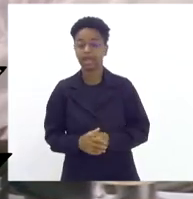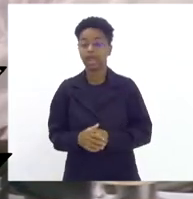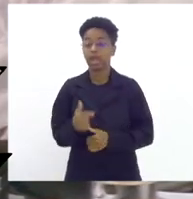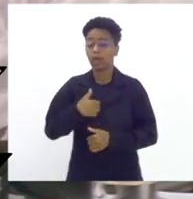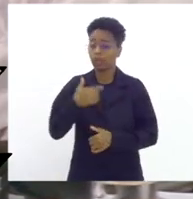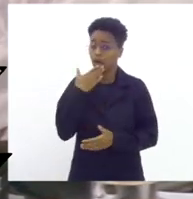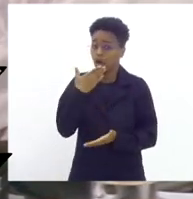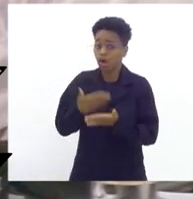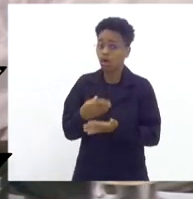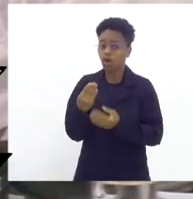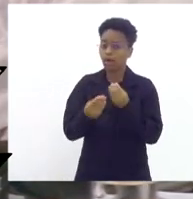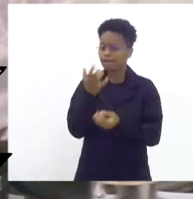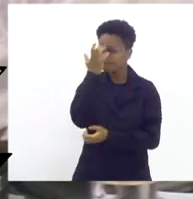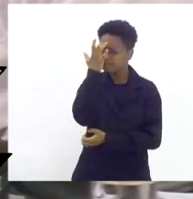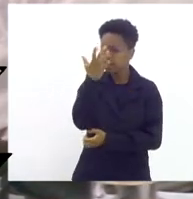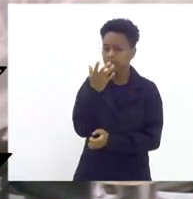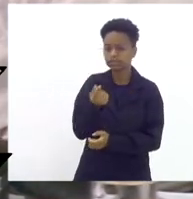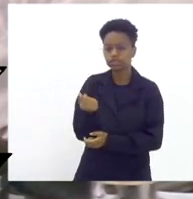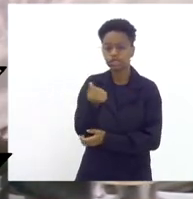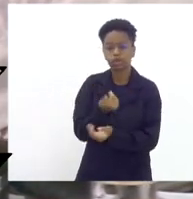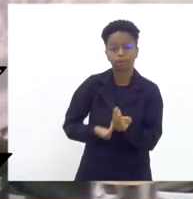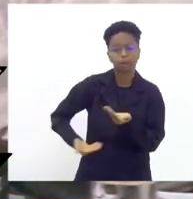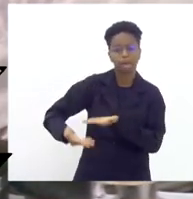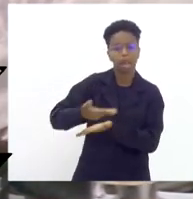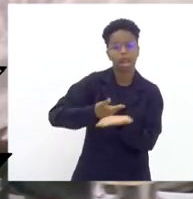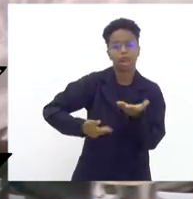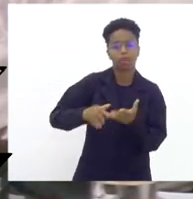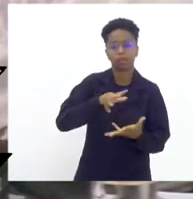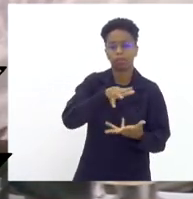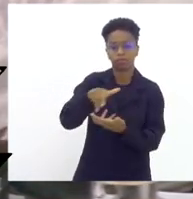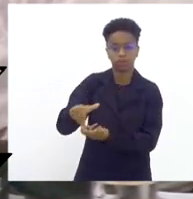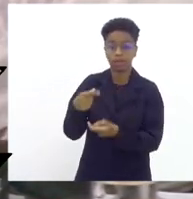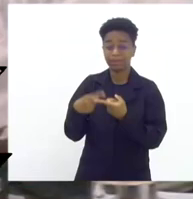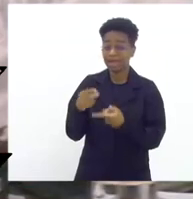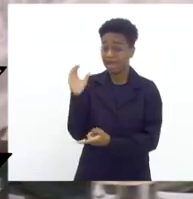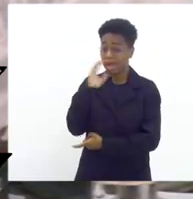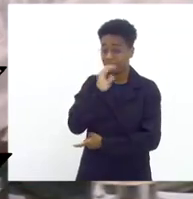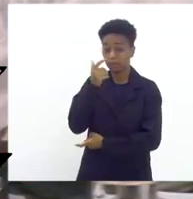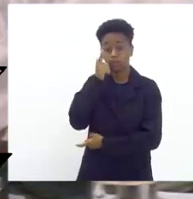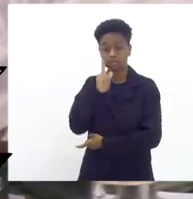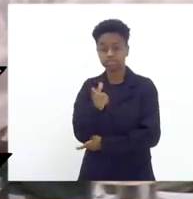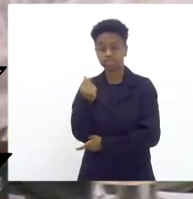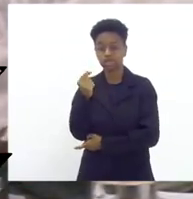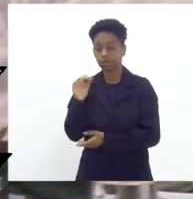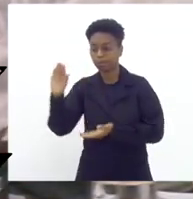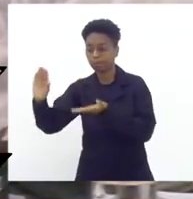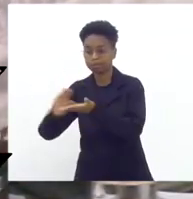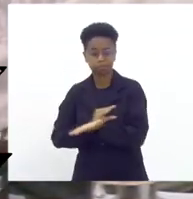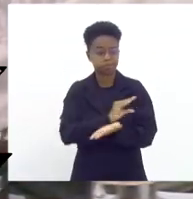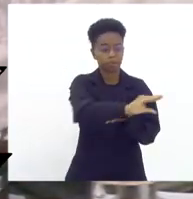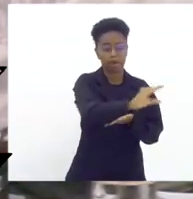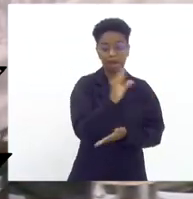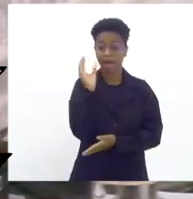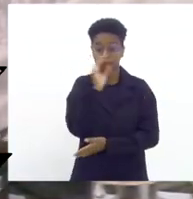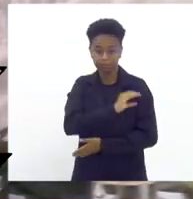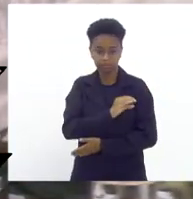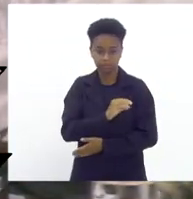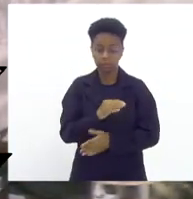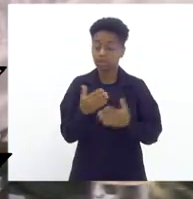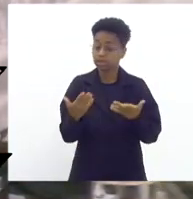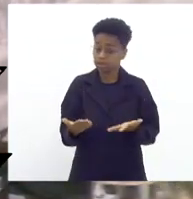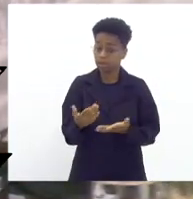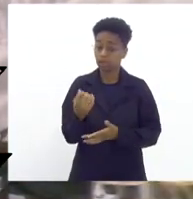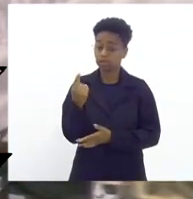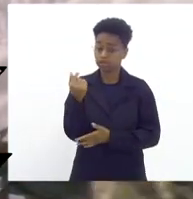facilidade com que o capital circula pelo mundo em um clique você tira dinheiro de um lugar e coloca dinheiro de outro então enquanto